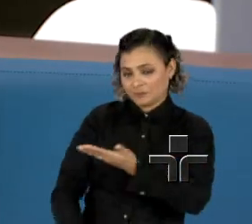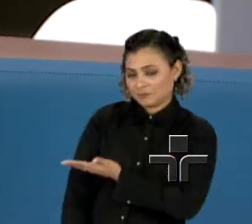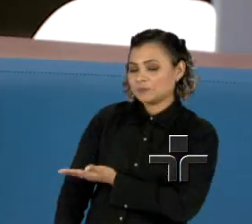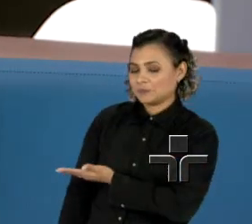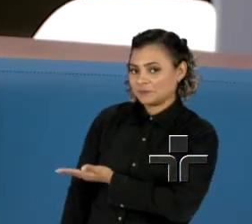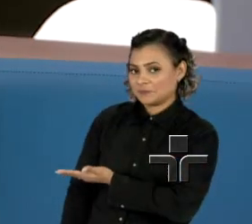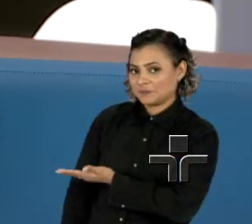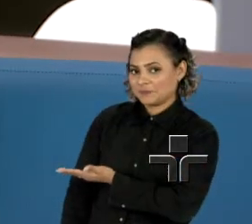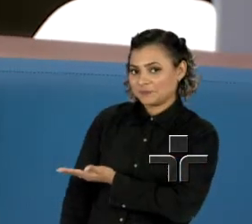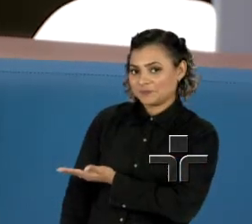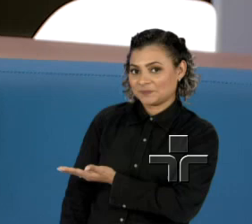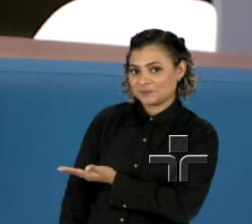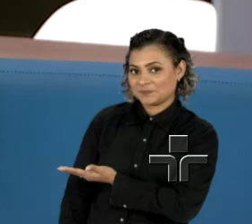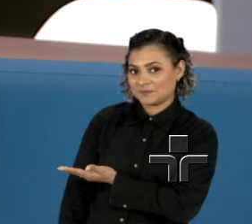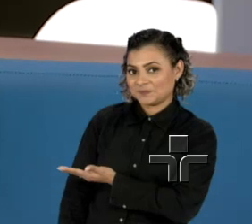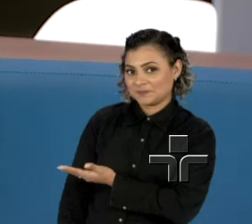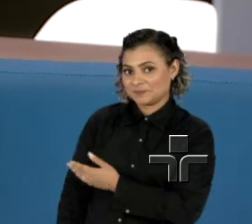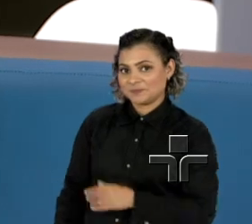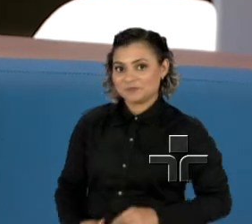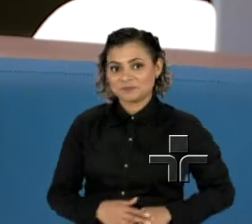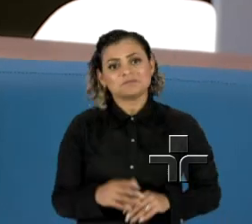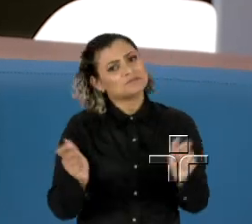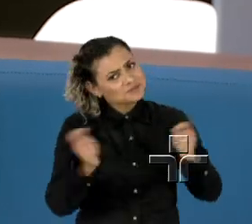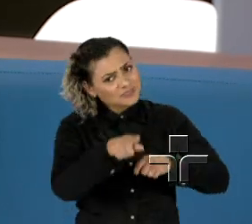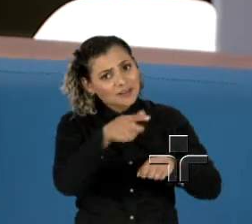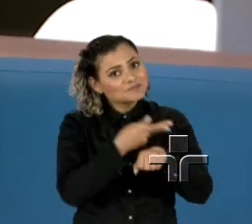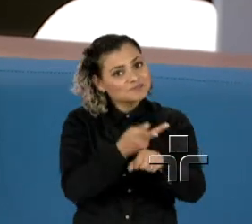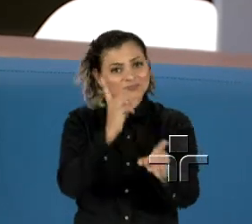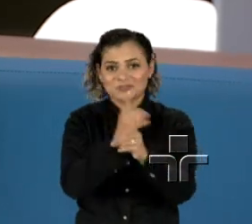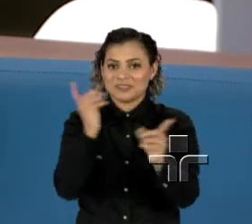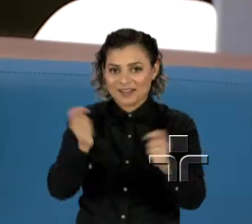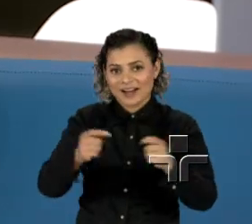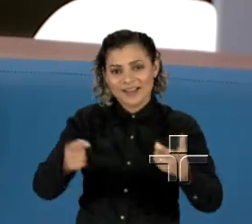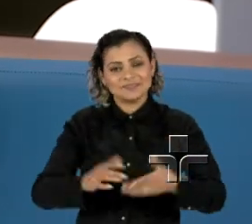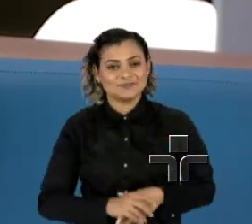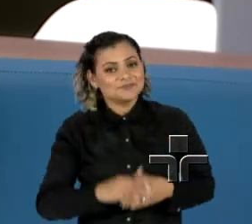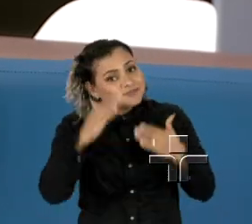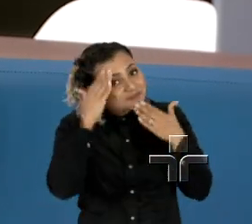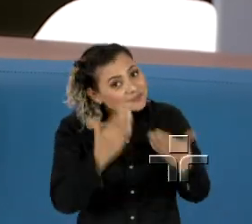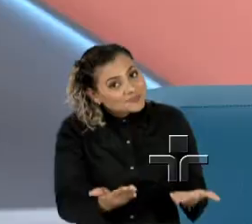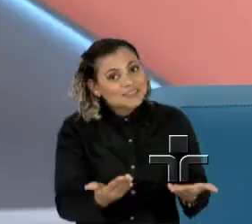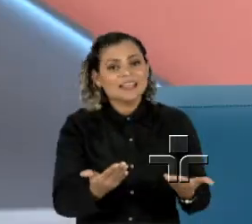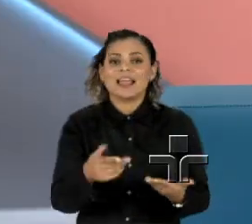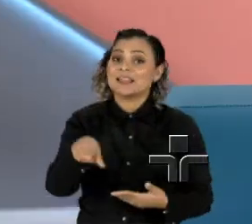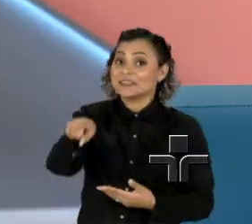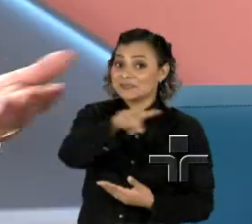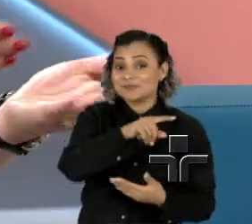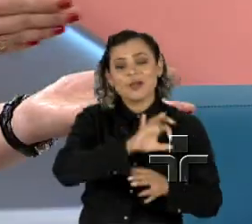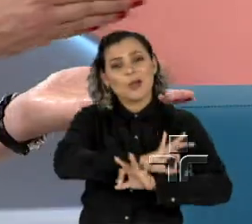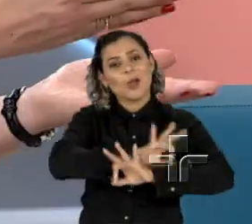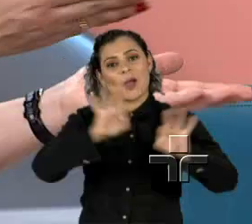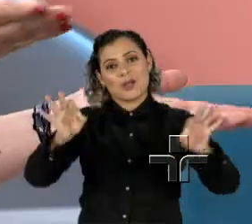DRA Ana Luísa Vilela. Aí todos me acham. Obrigada. Tá bom, obrigada a vocês. Foi